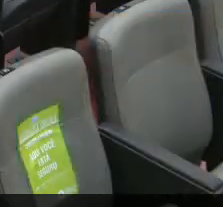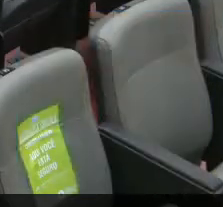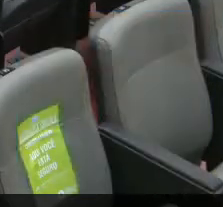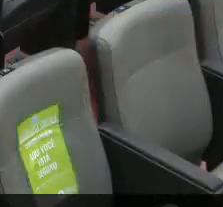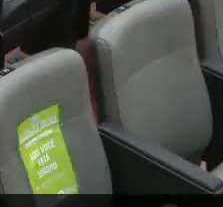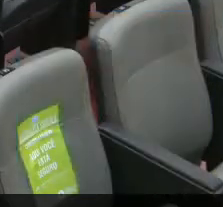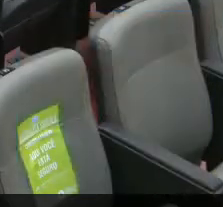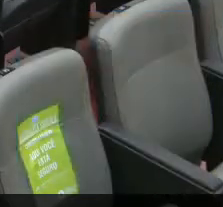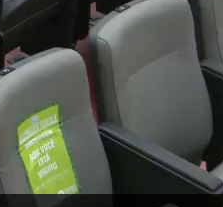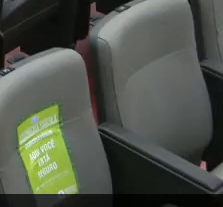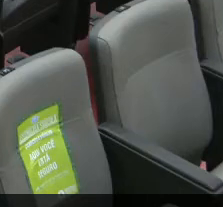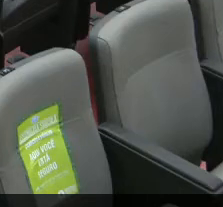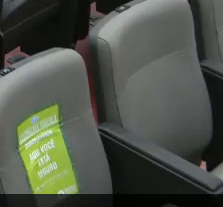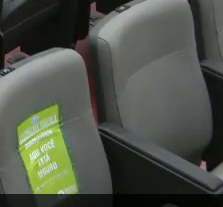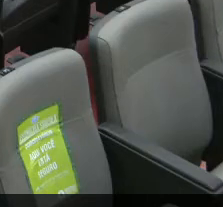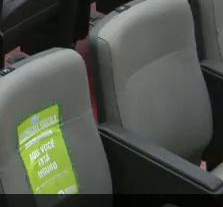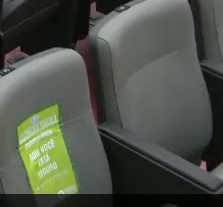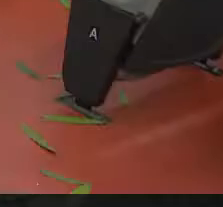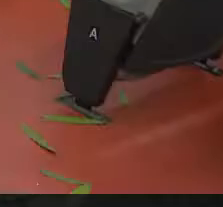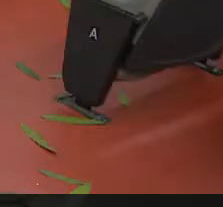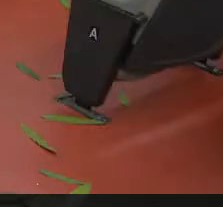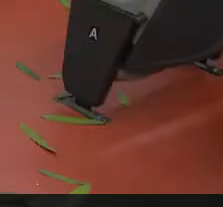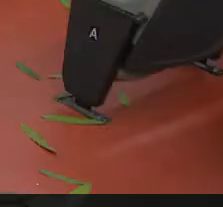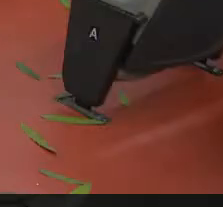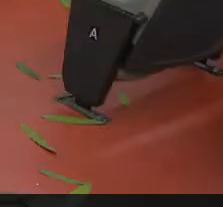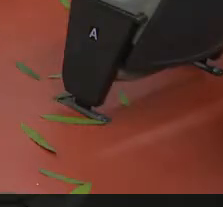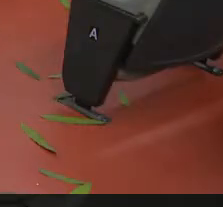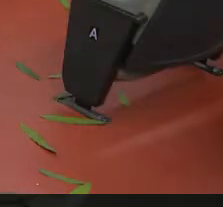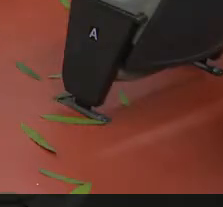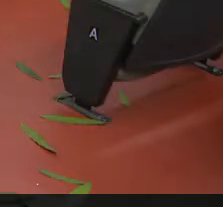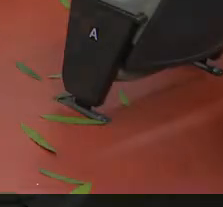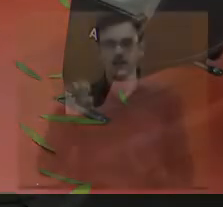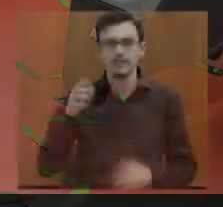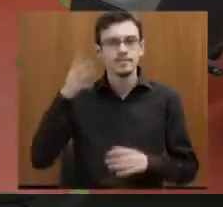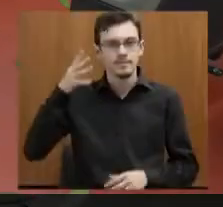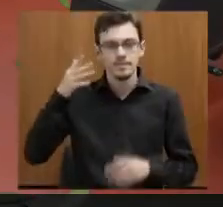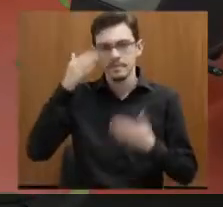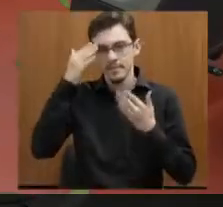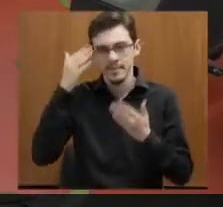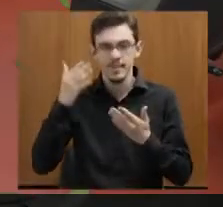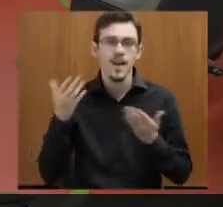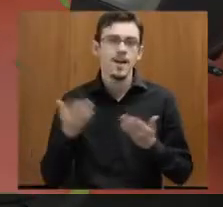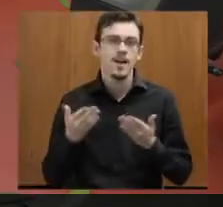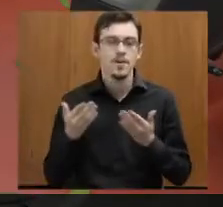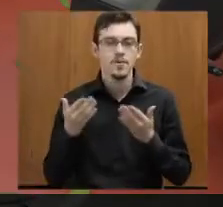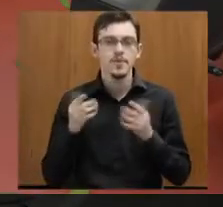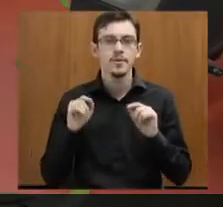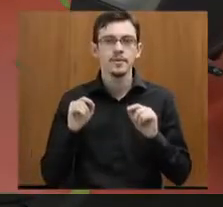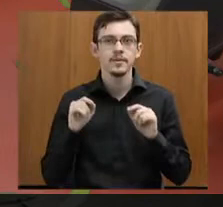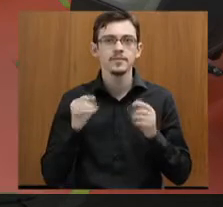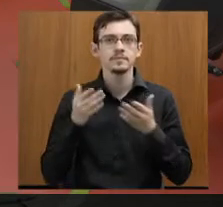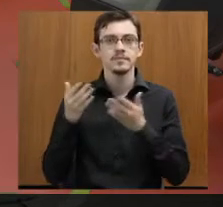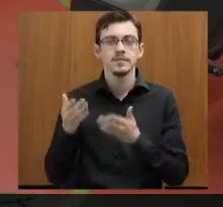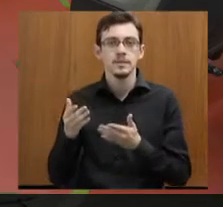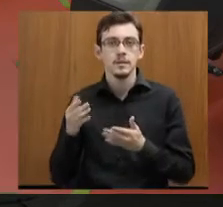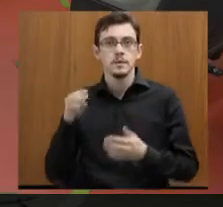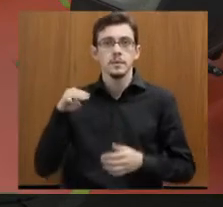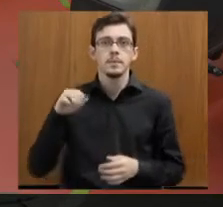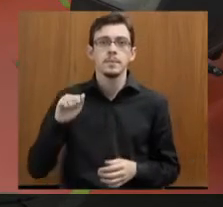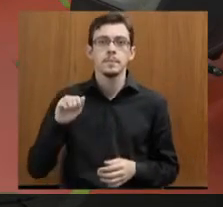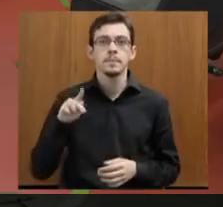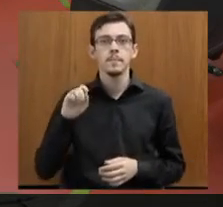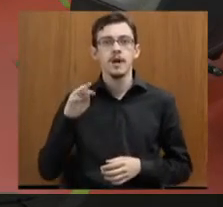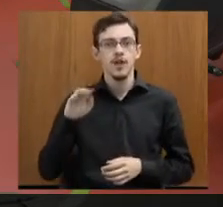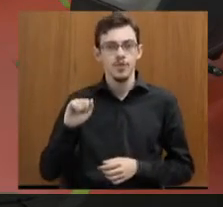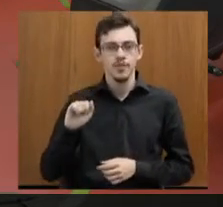e agradeço as palavras do Senhor Alexandre Magno Abreu de Souza e passamos agora a palavra a makota